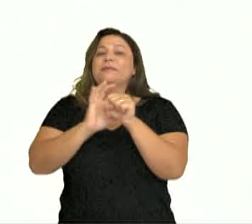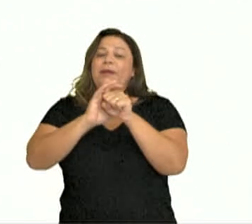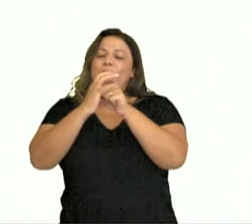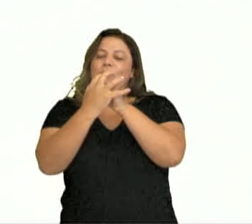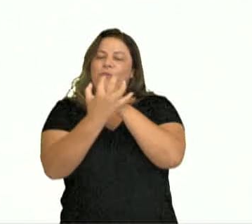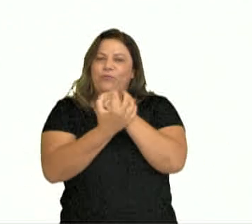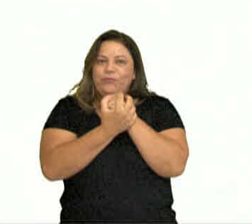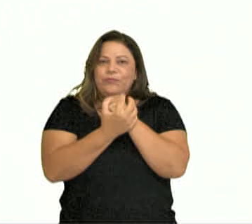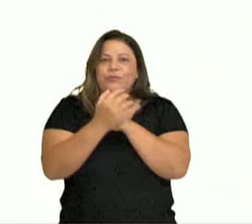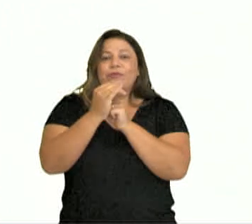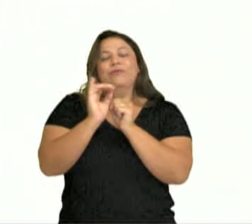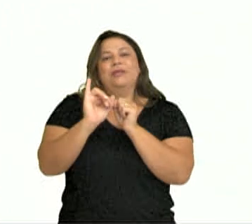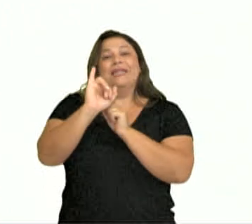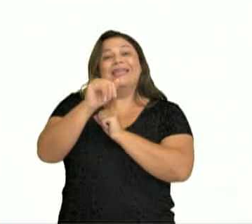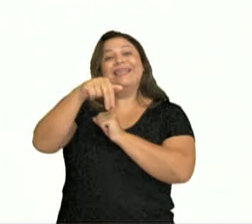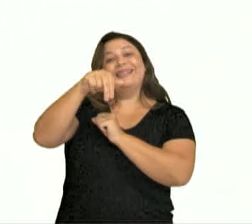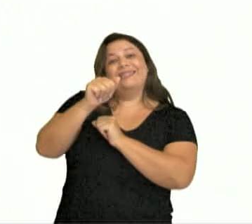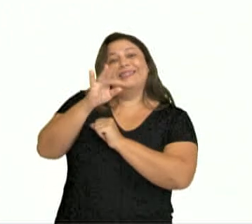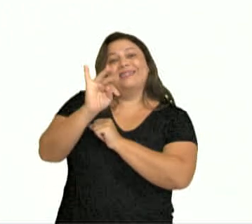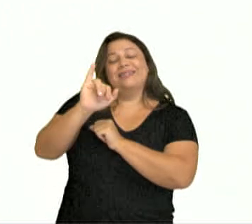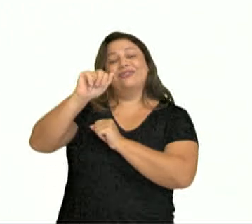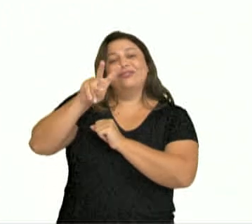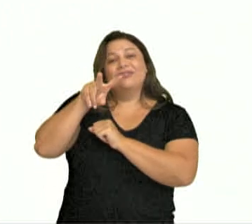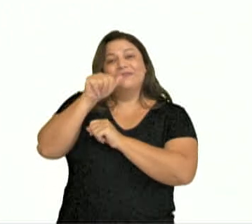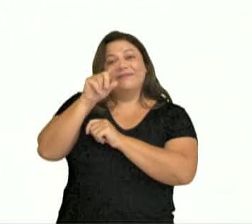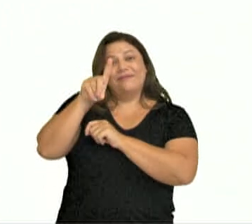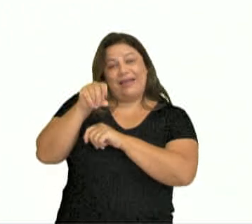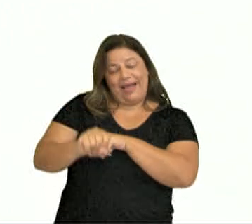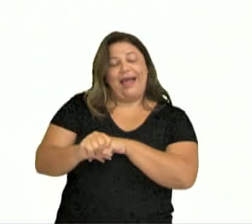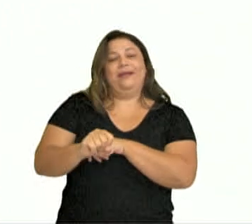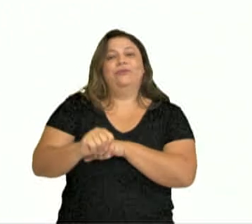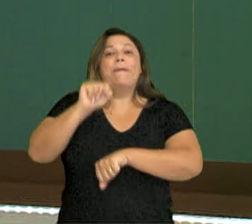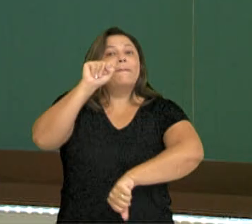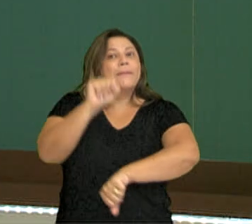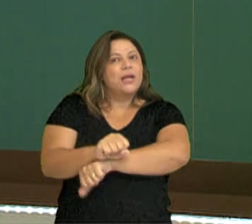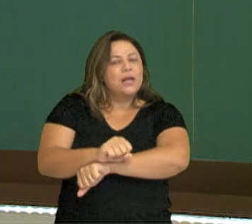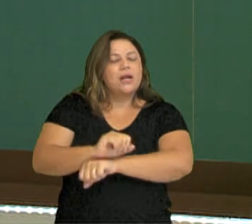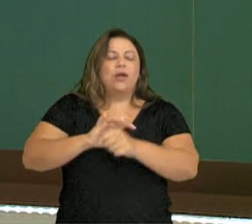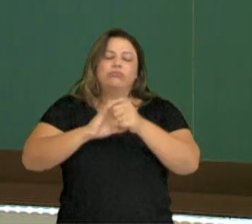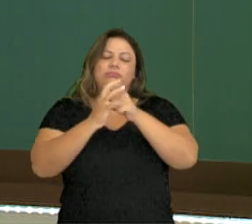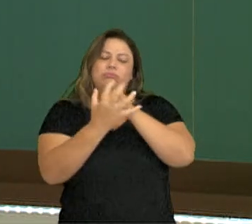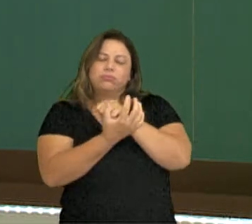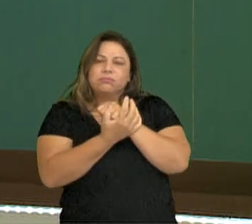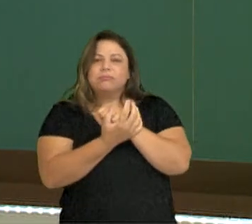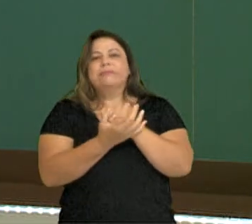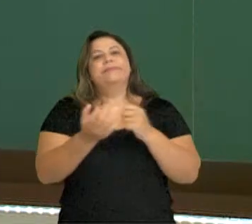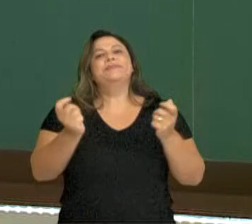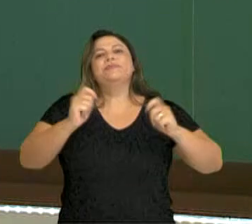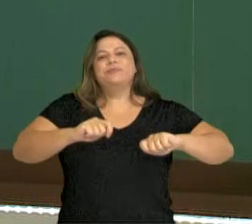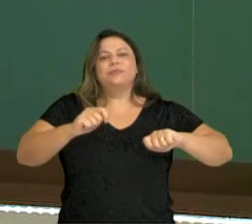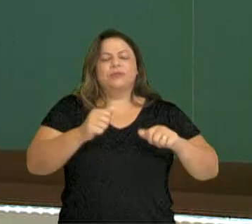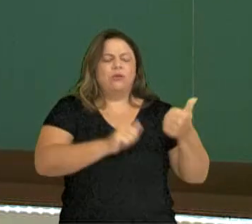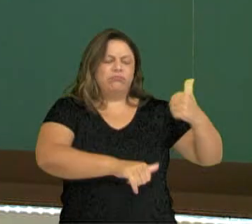em laboratório. E a partir disso, eles colocam, então, esse vírus inativado dentro da vacina. A eficácia dele,